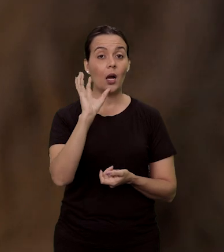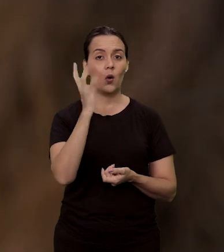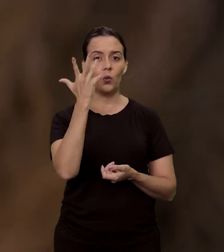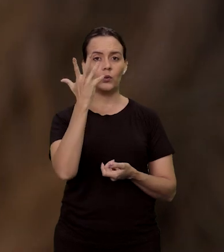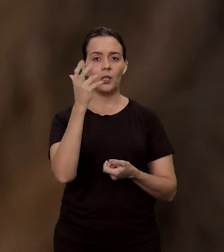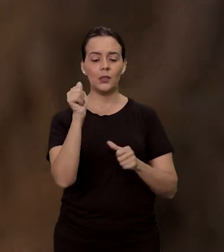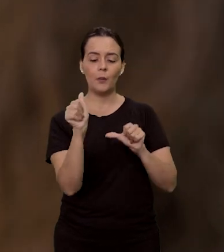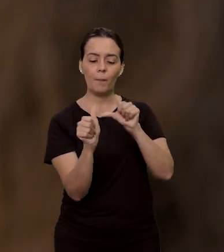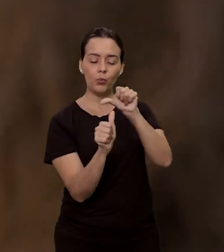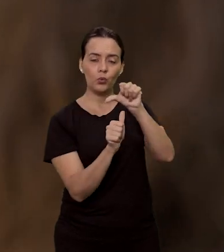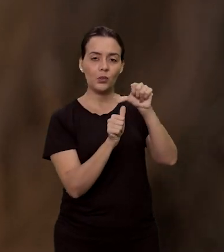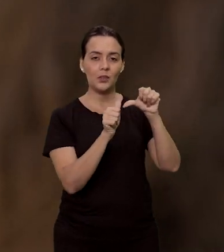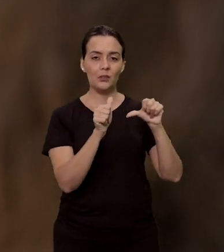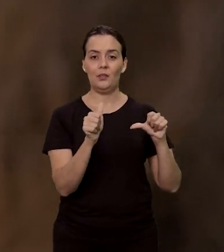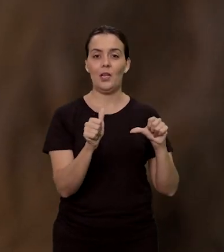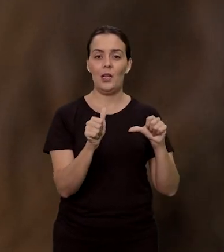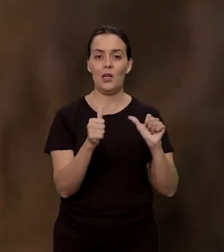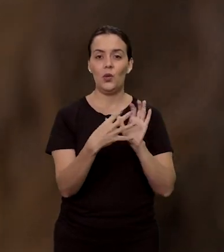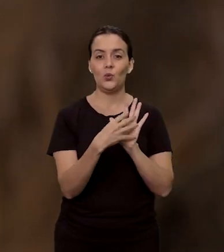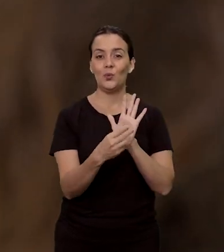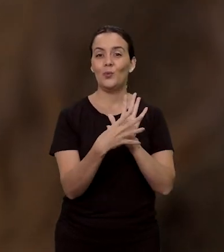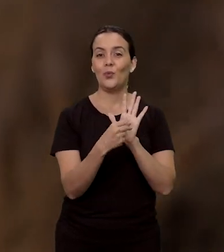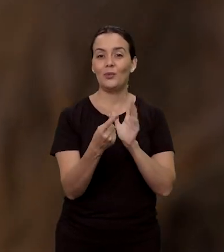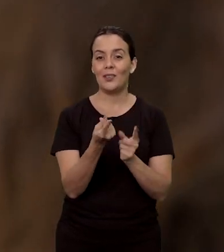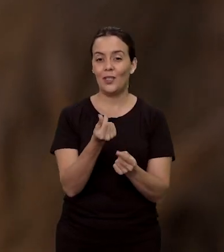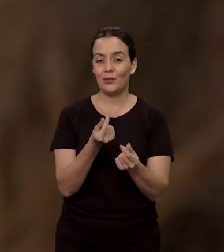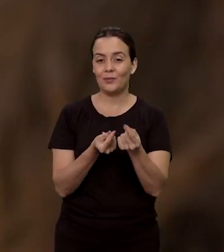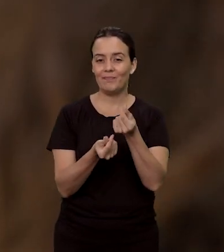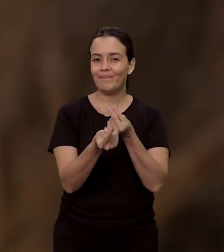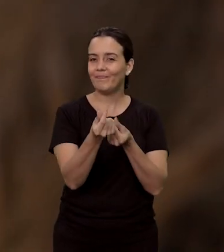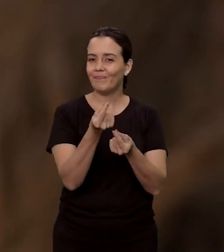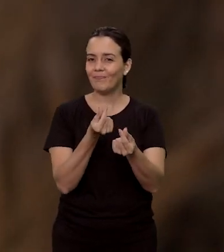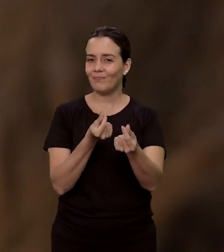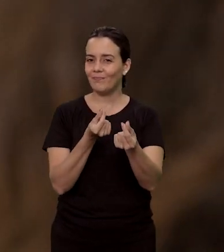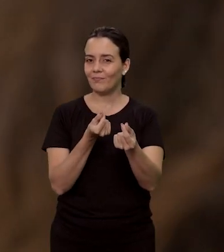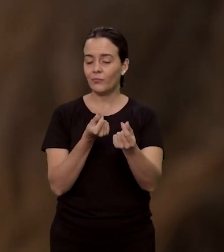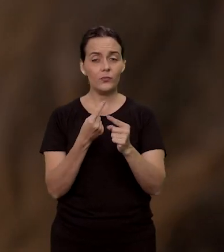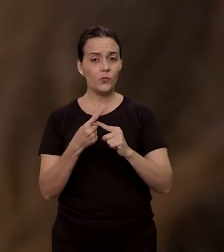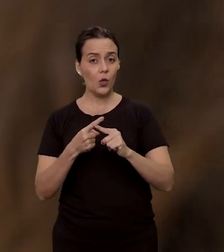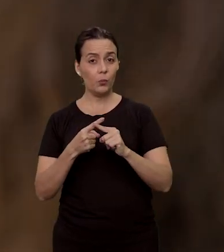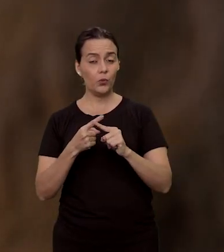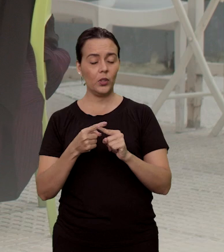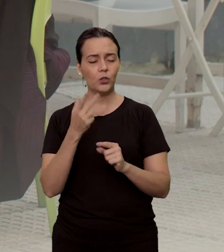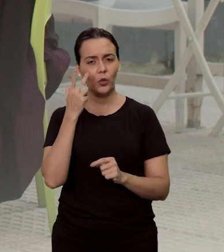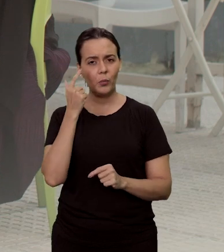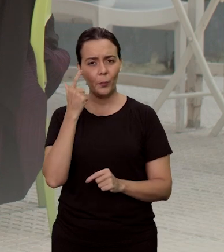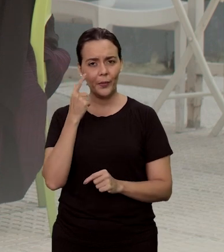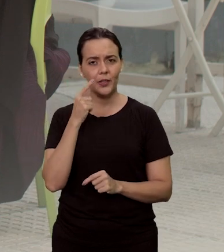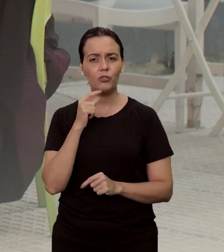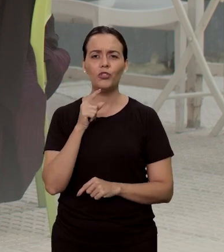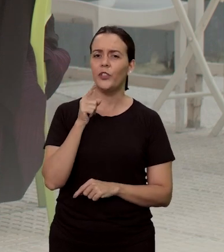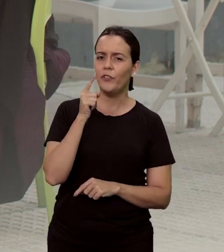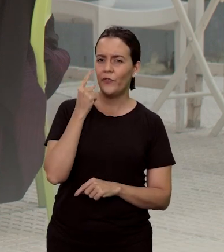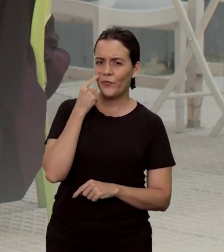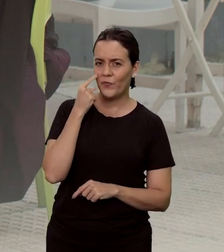e da lógica desse modelo, né? Porque normalmente tu vai encontrar